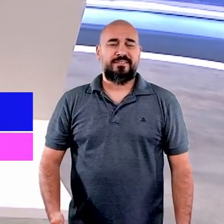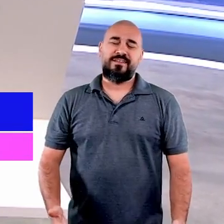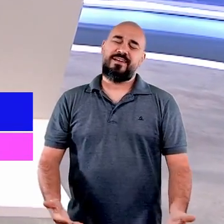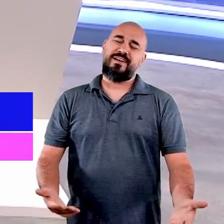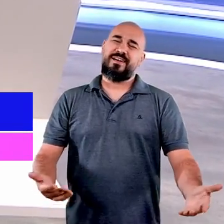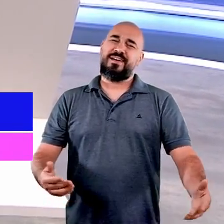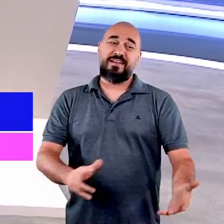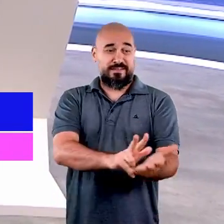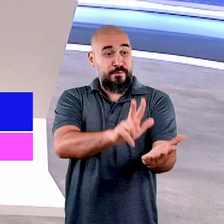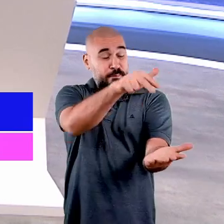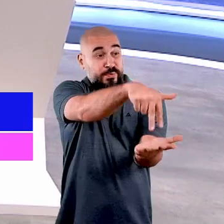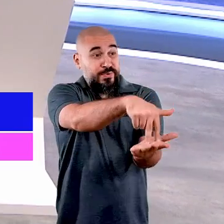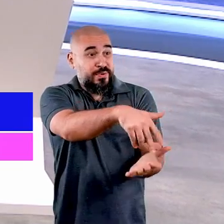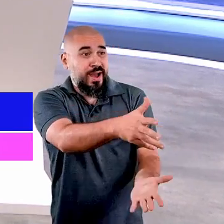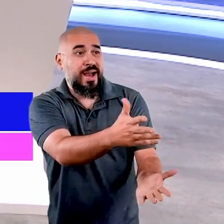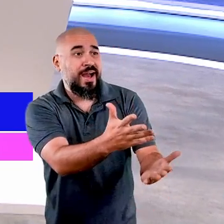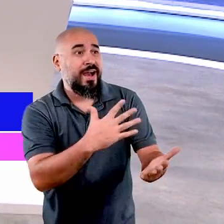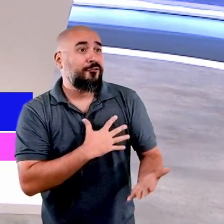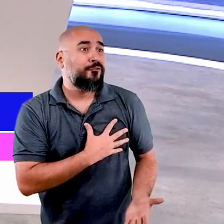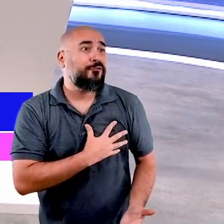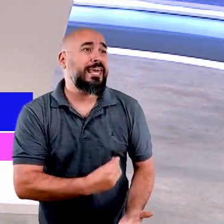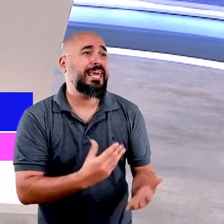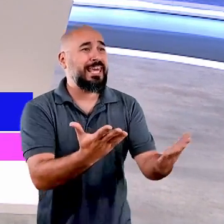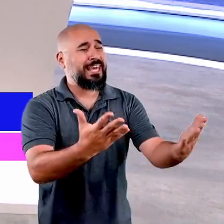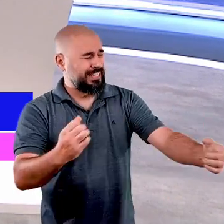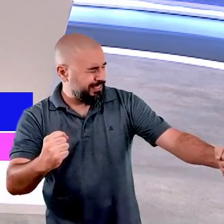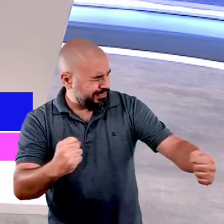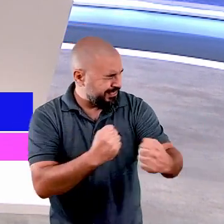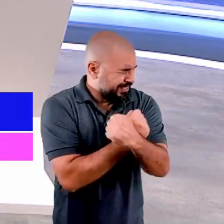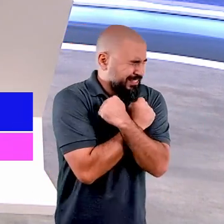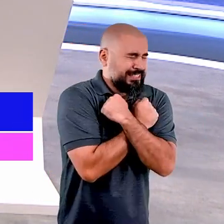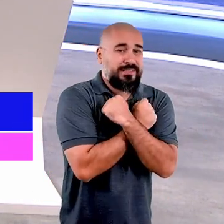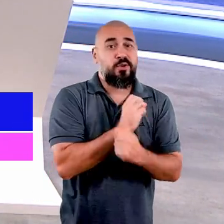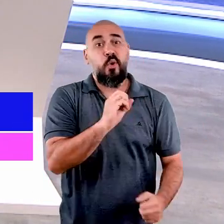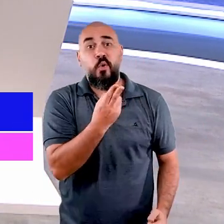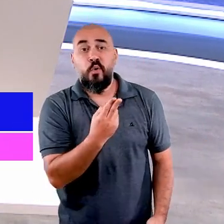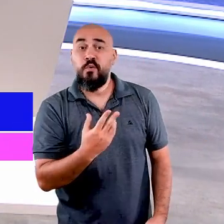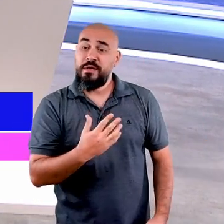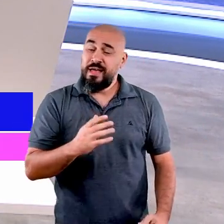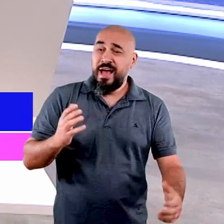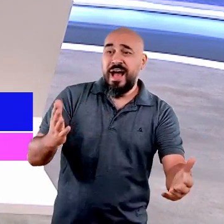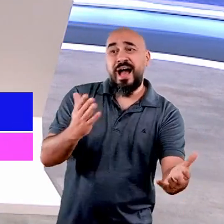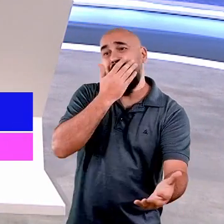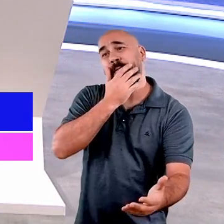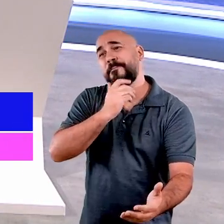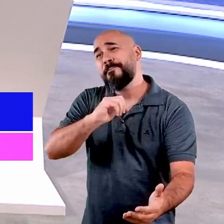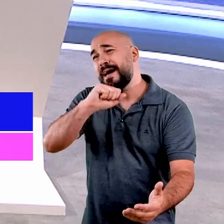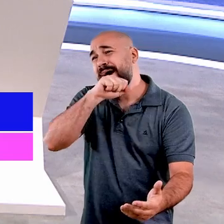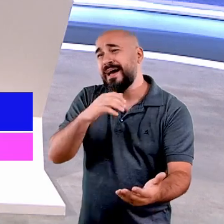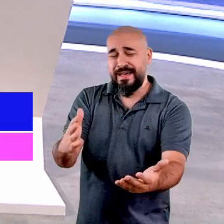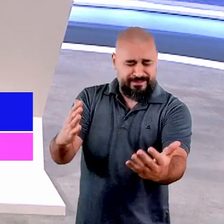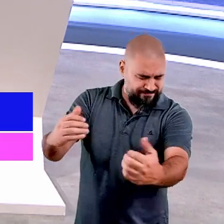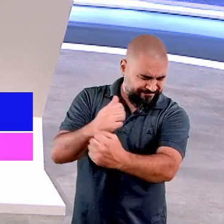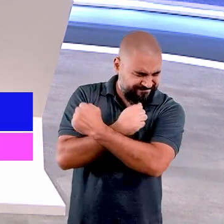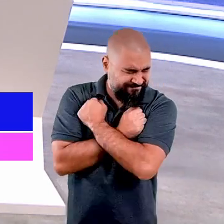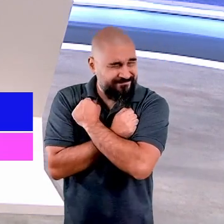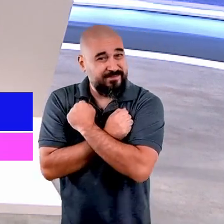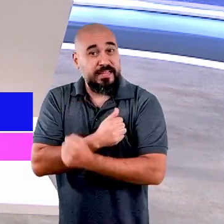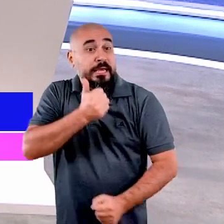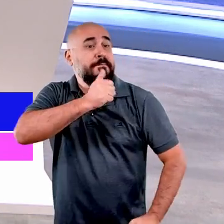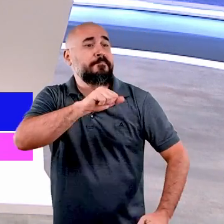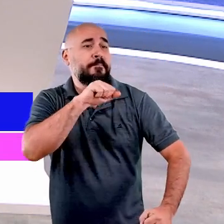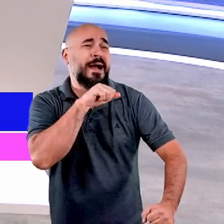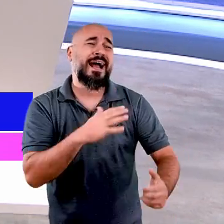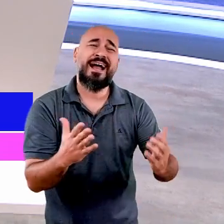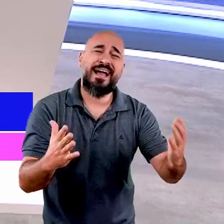encontrar as pessoas que amamos e que hoje já não estão mais aqui. E tudo isso somente será